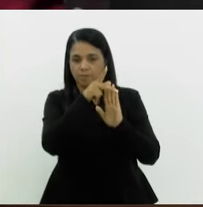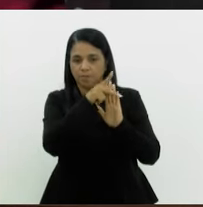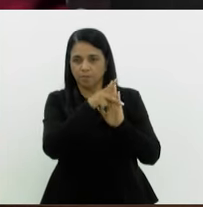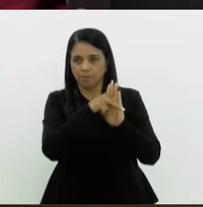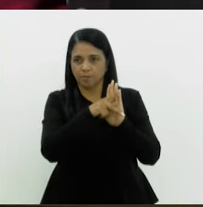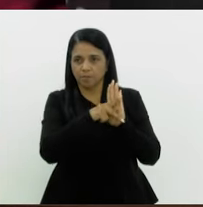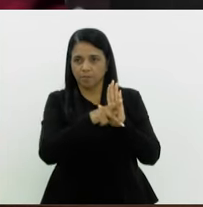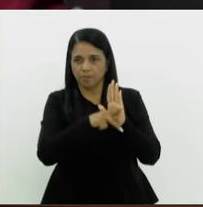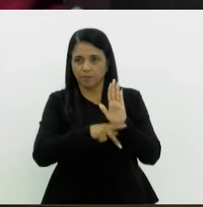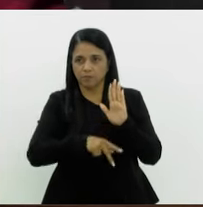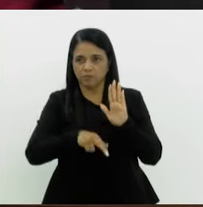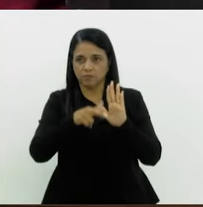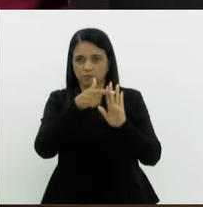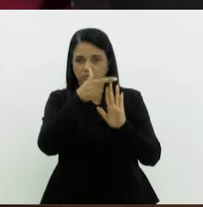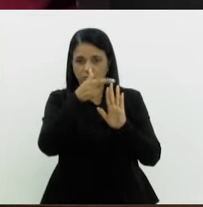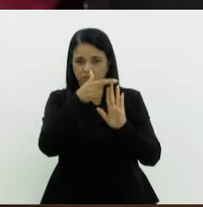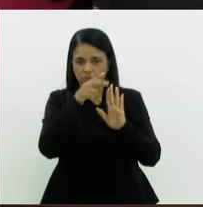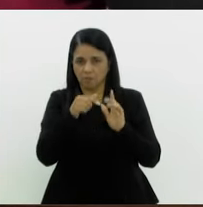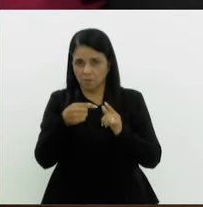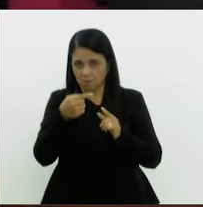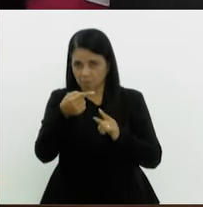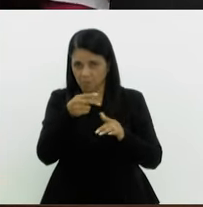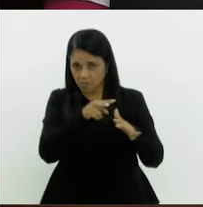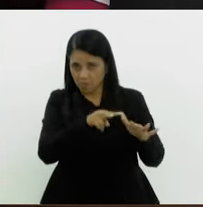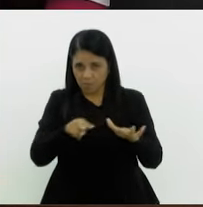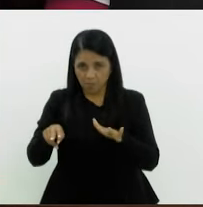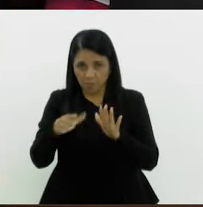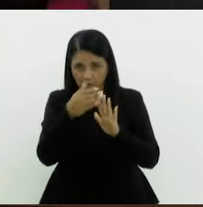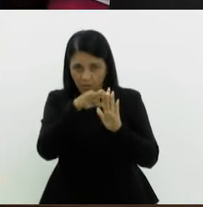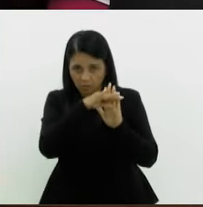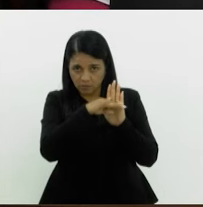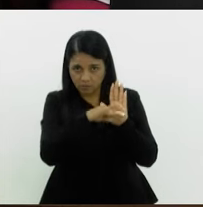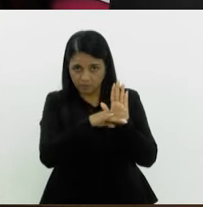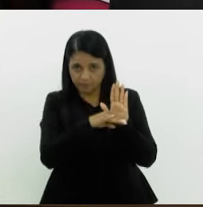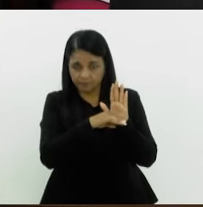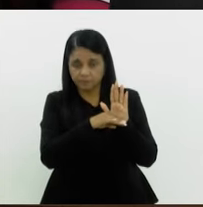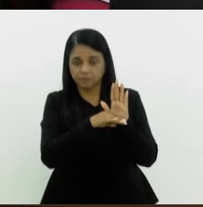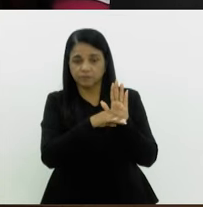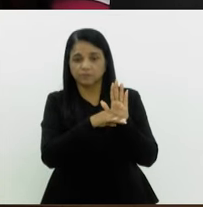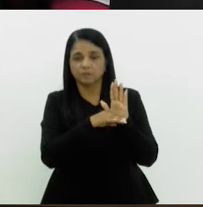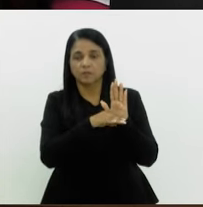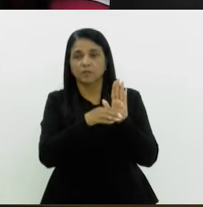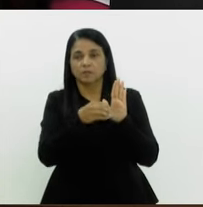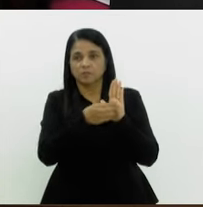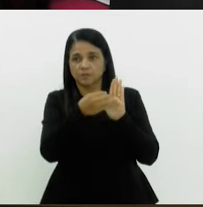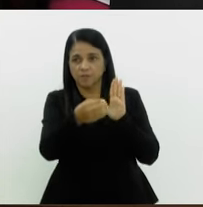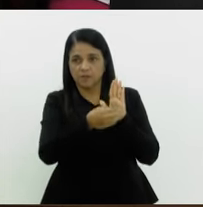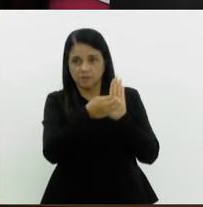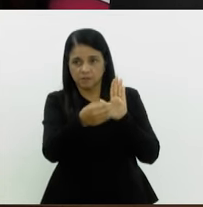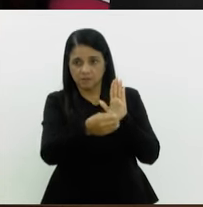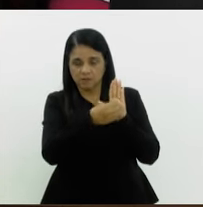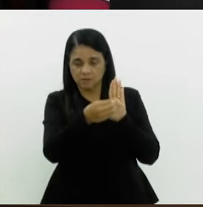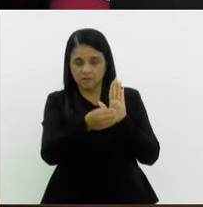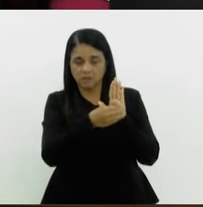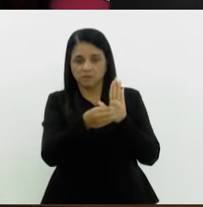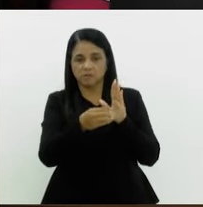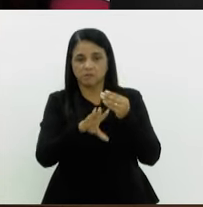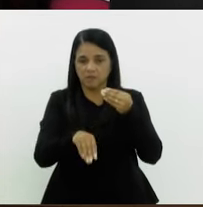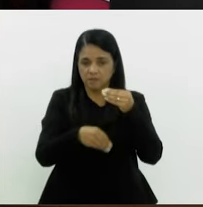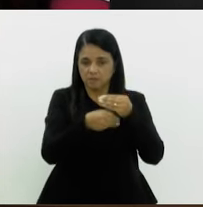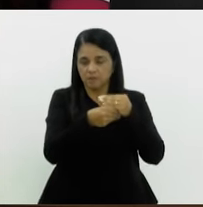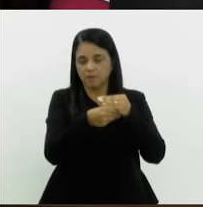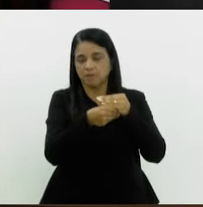Nós vamos trazer na próxima pauta, Renato, que está faltando as emendas, os pareceres sobre as emendas